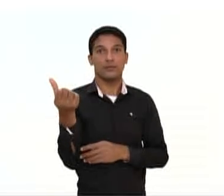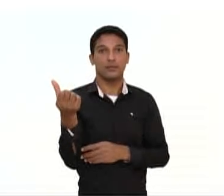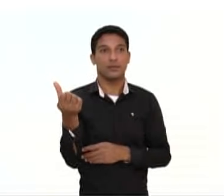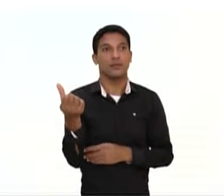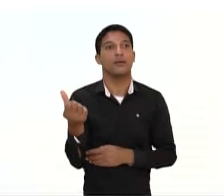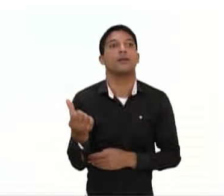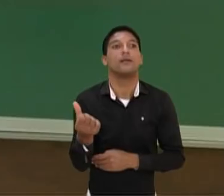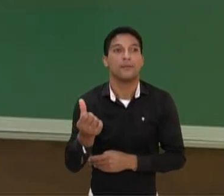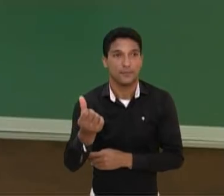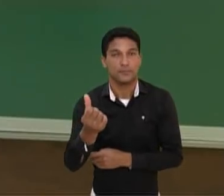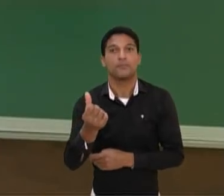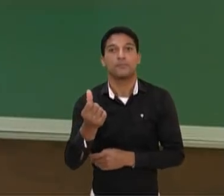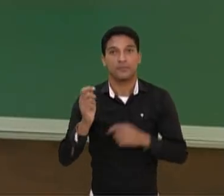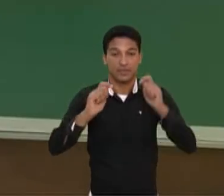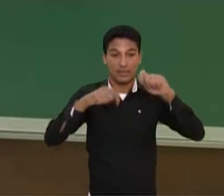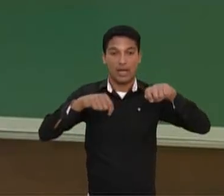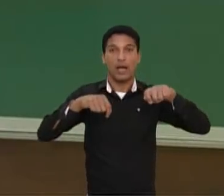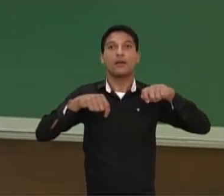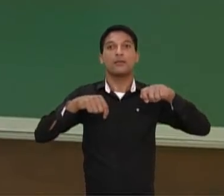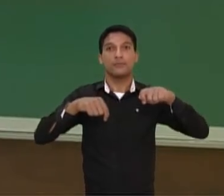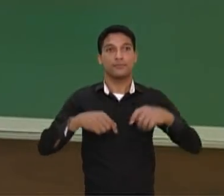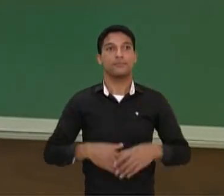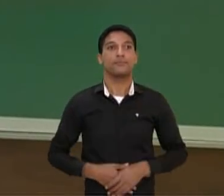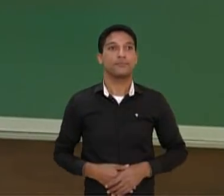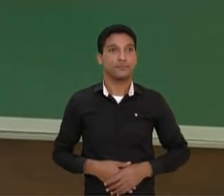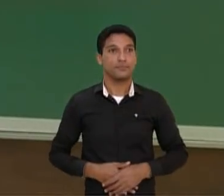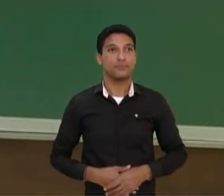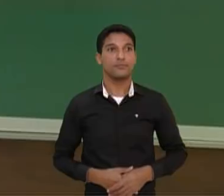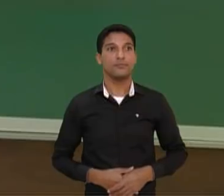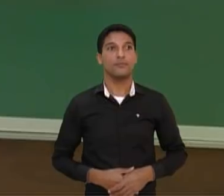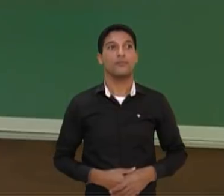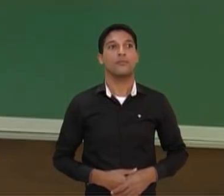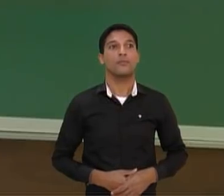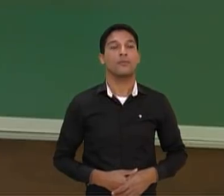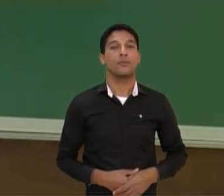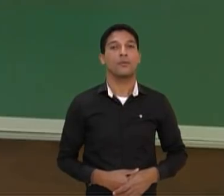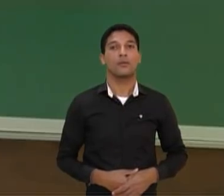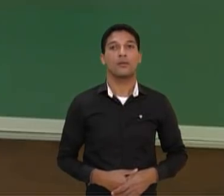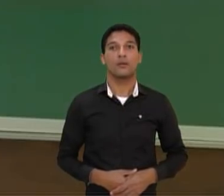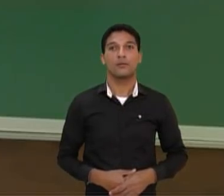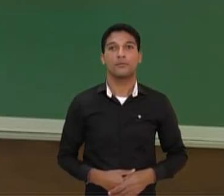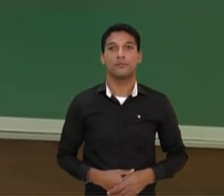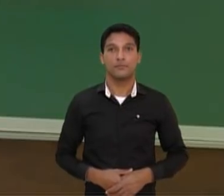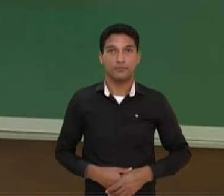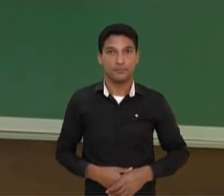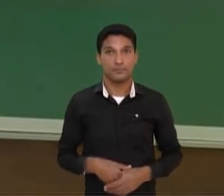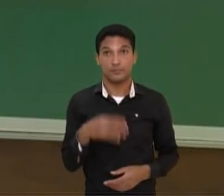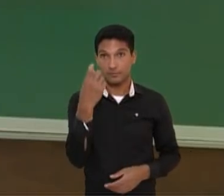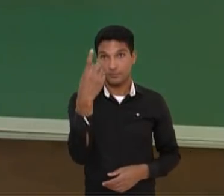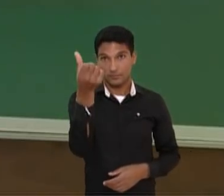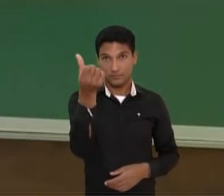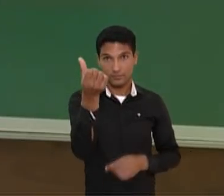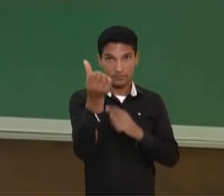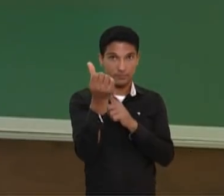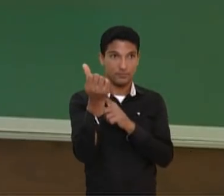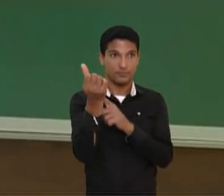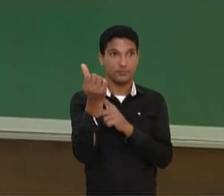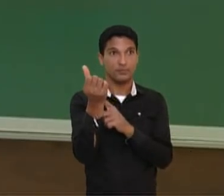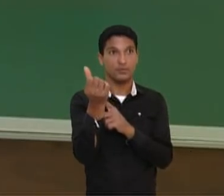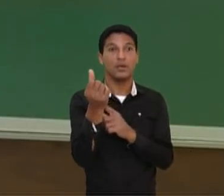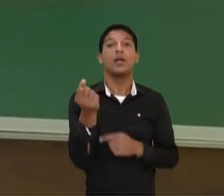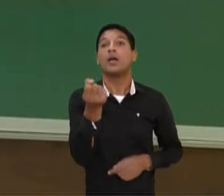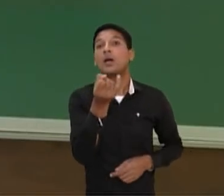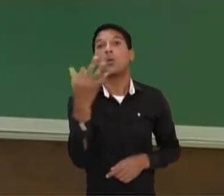16 casos possíveis, certo? Dentre esses 16, apenas quantos